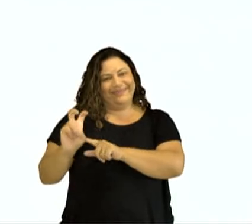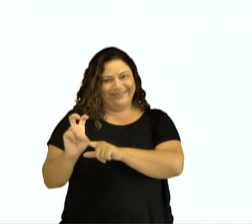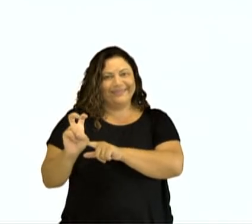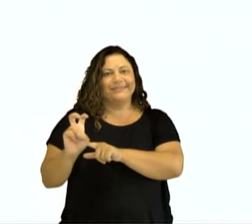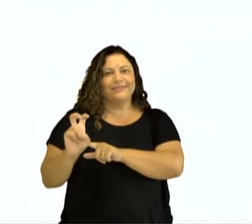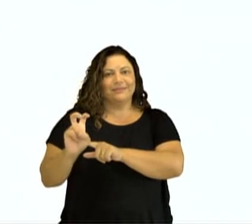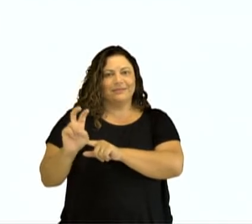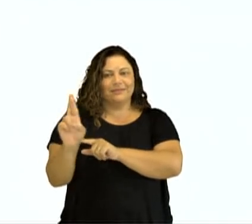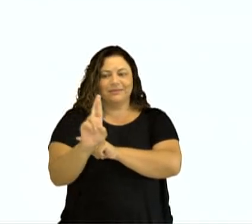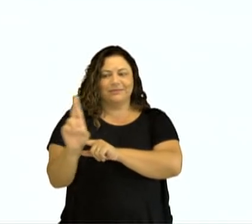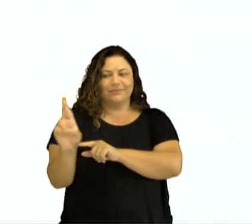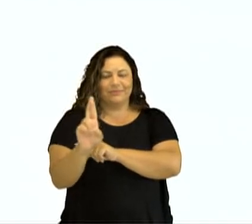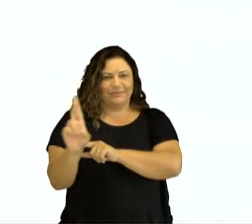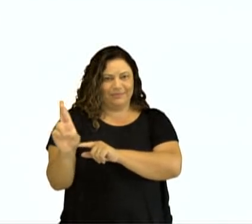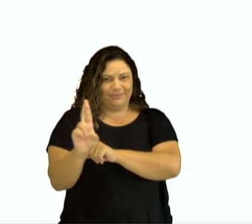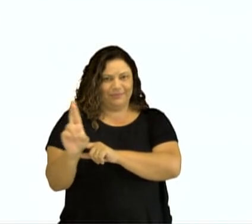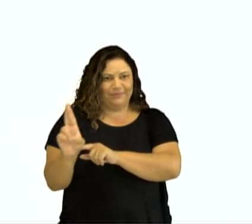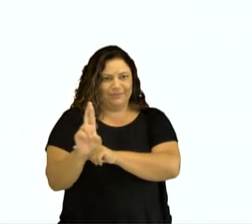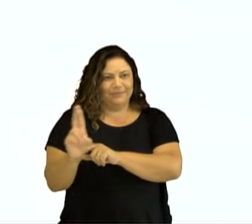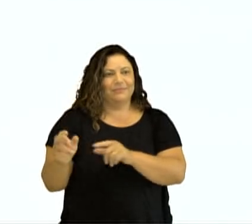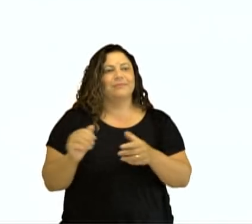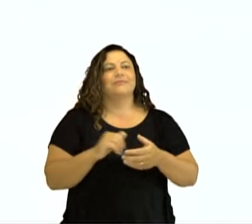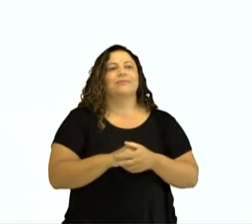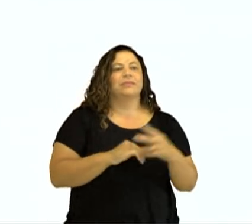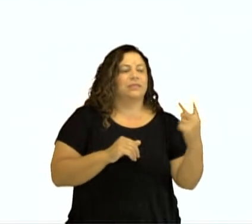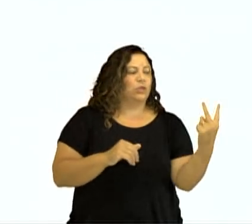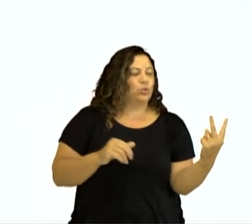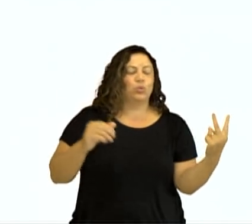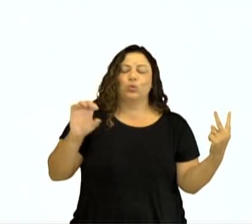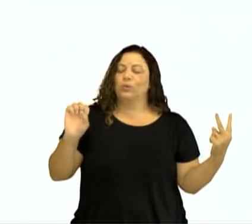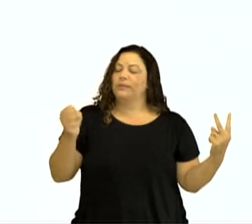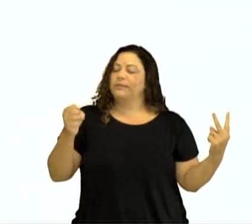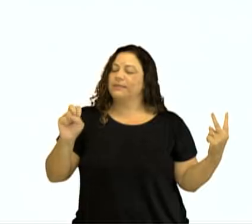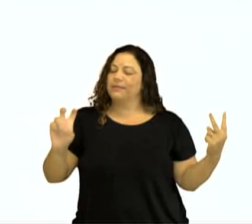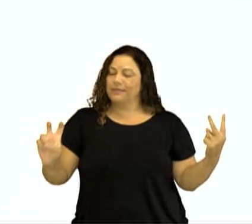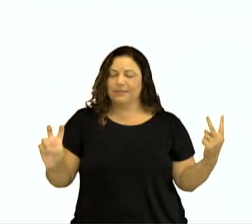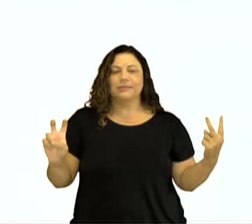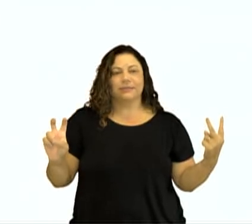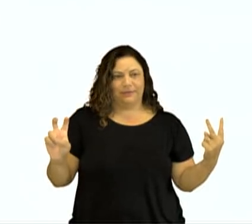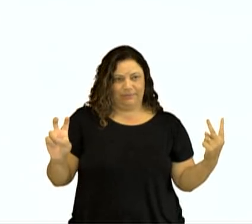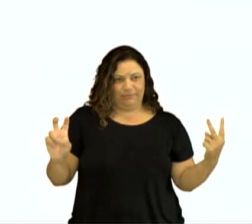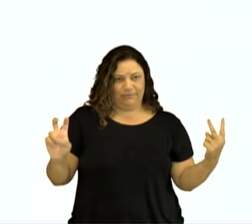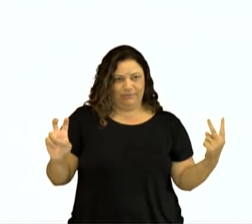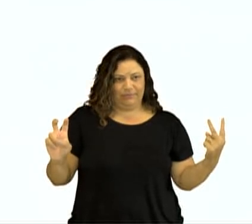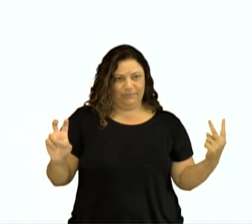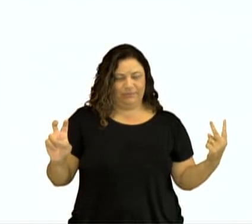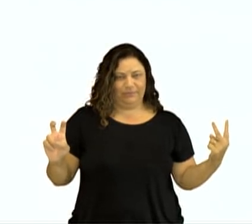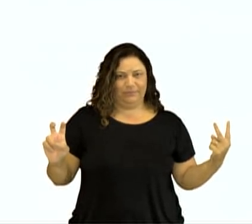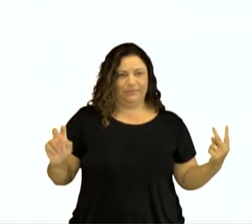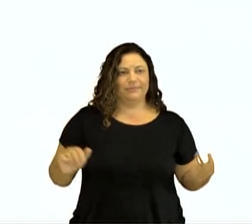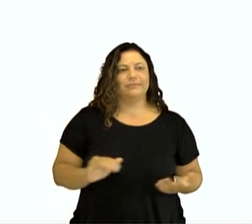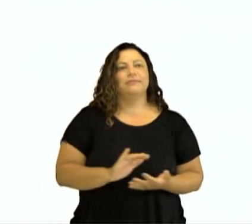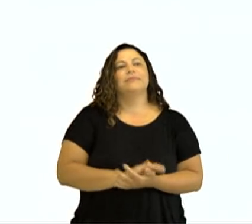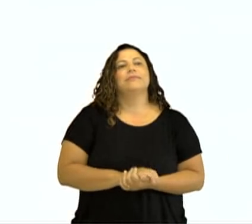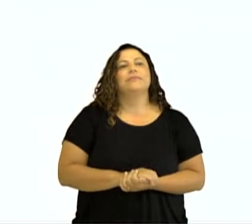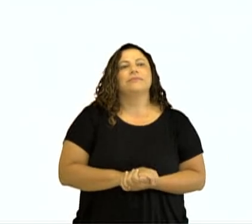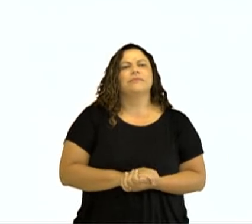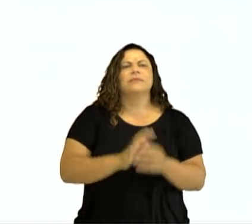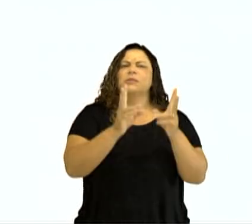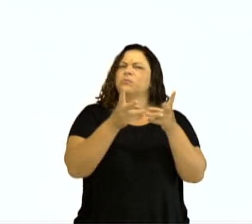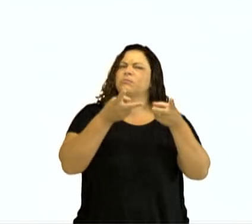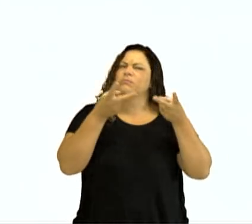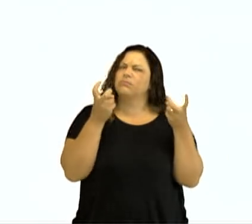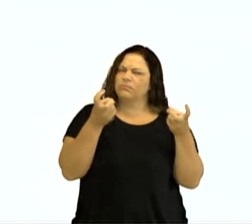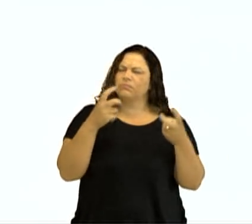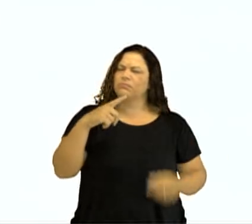85. Então, 200 de salgado vão custar R$ 85 nessa encomenda. Observe